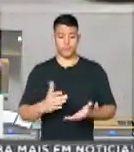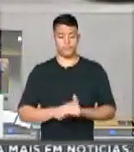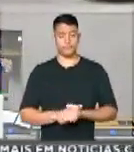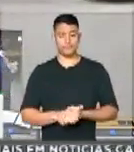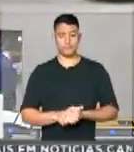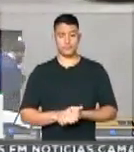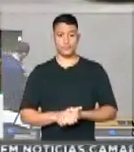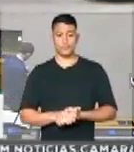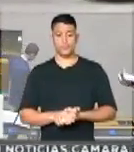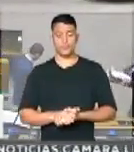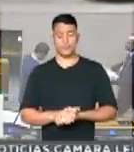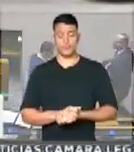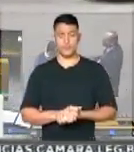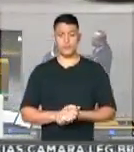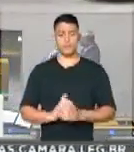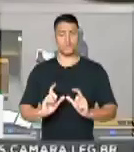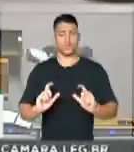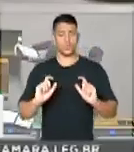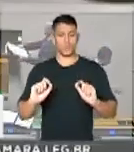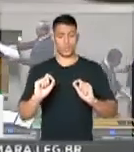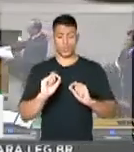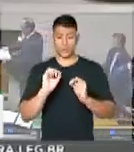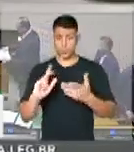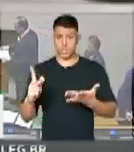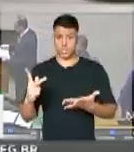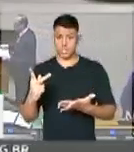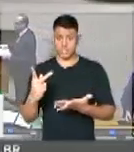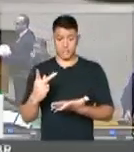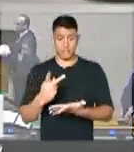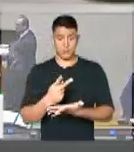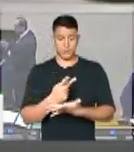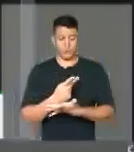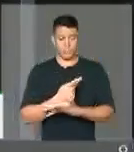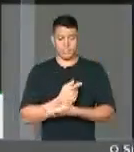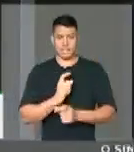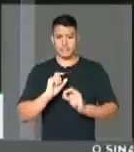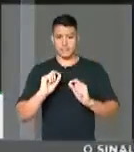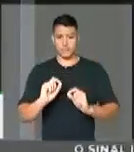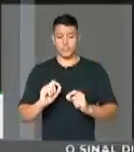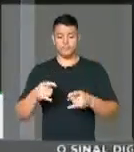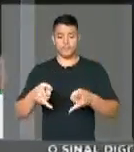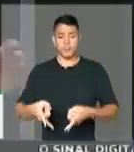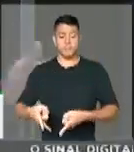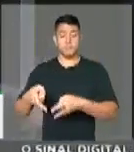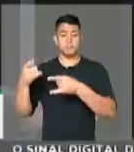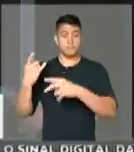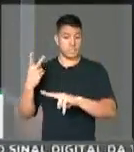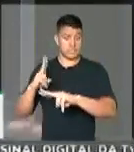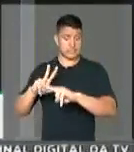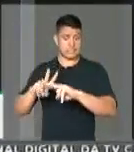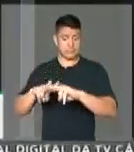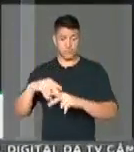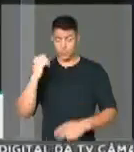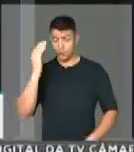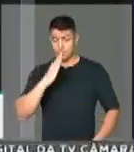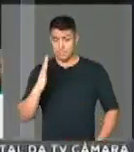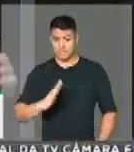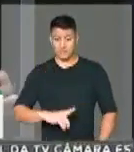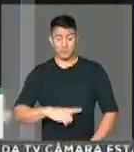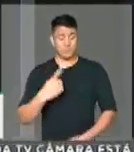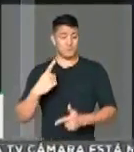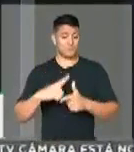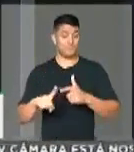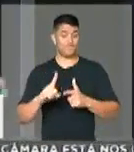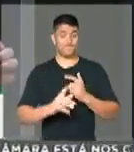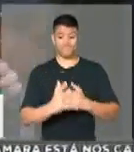momento. A situação das unidades prisionais brasileiras é gravíssima. Não